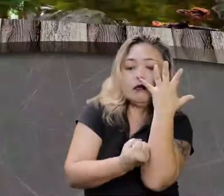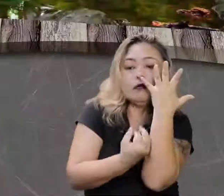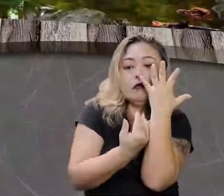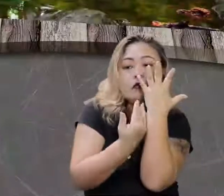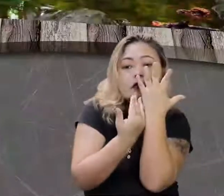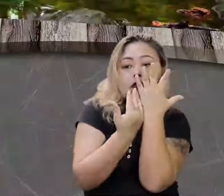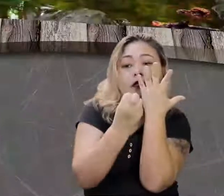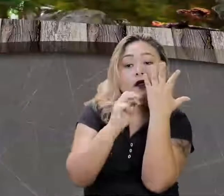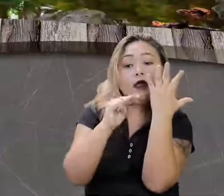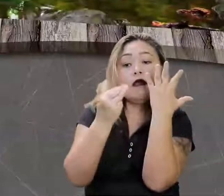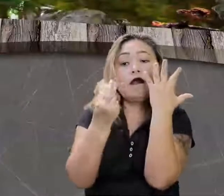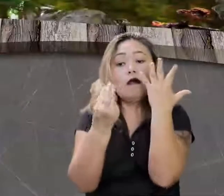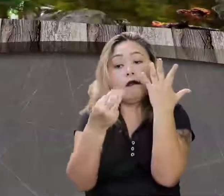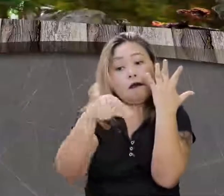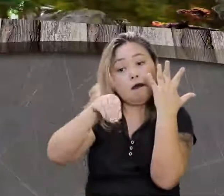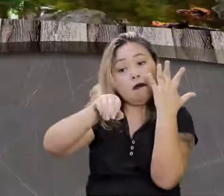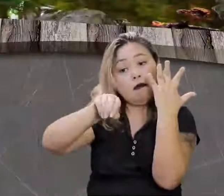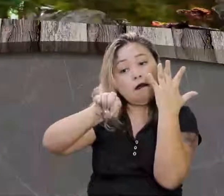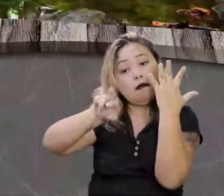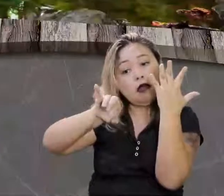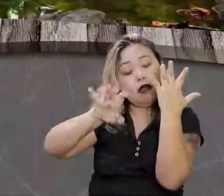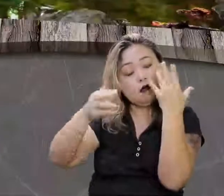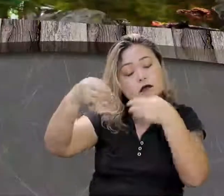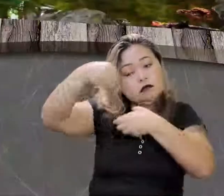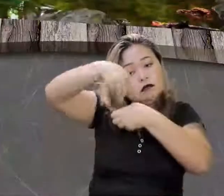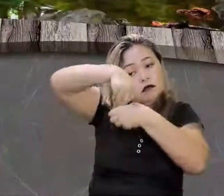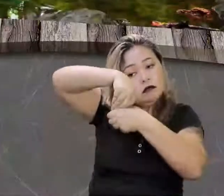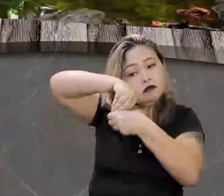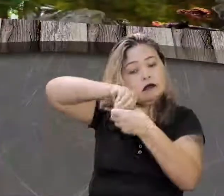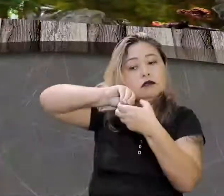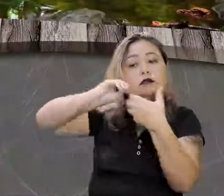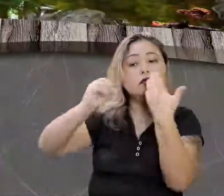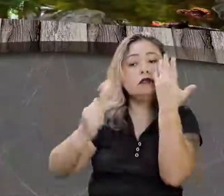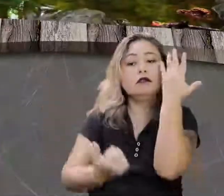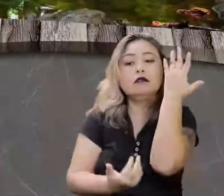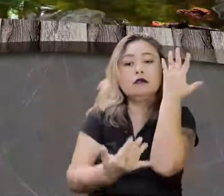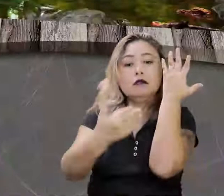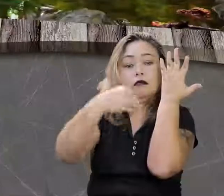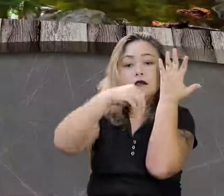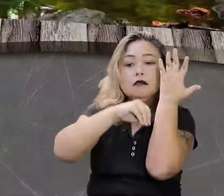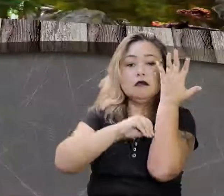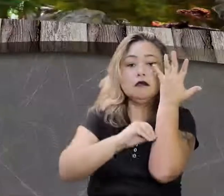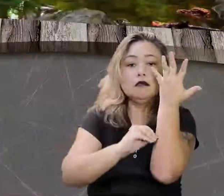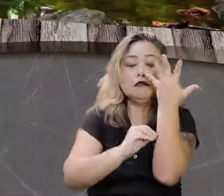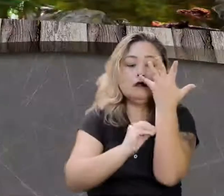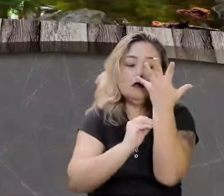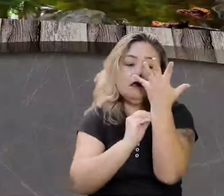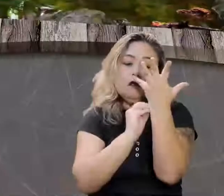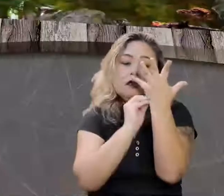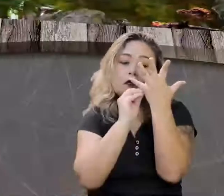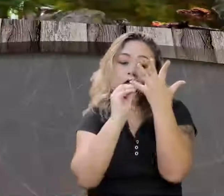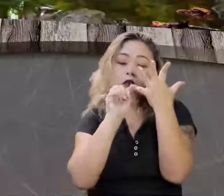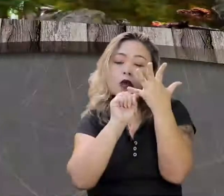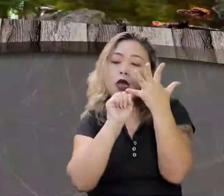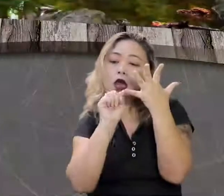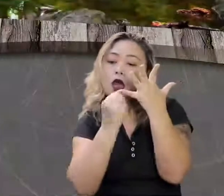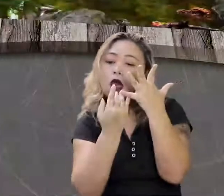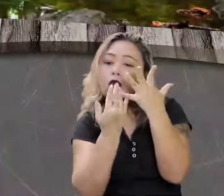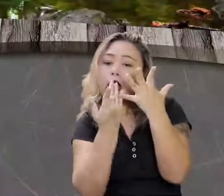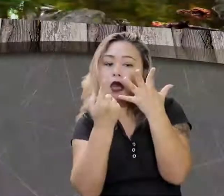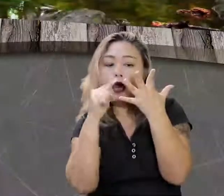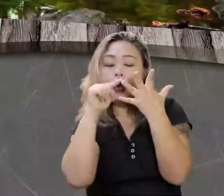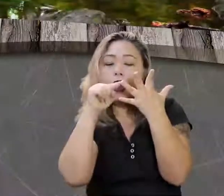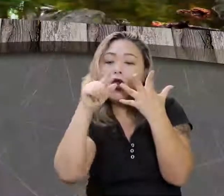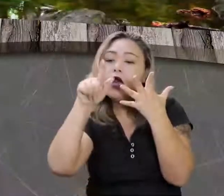quantidade de matéria para o seu corpo, para a sua estrutura. E aí, o grilozinho que vai se